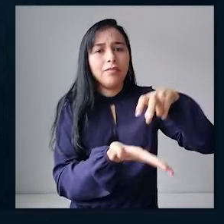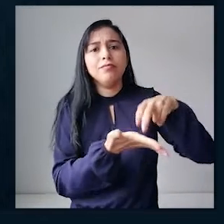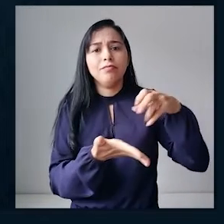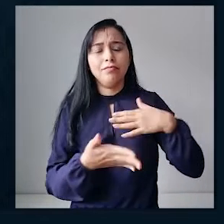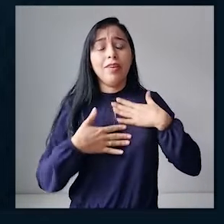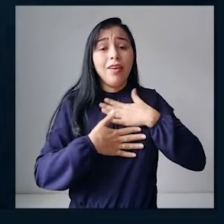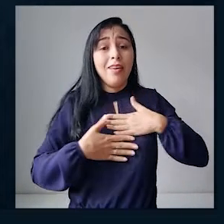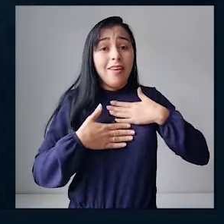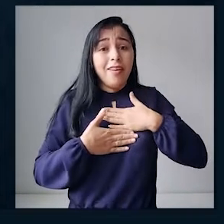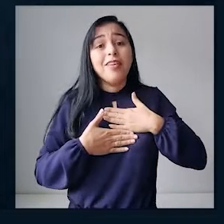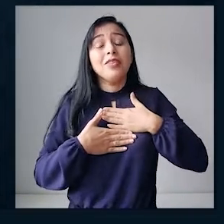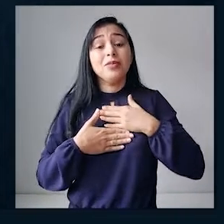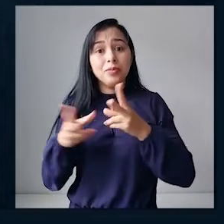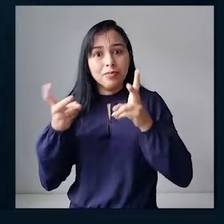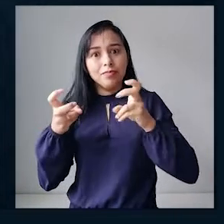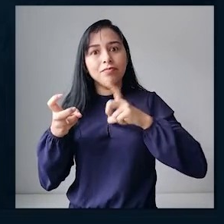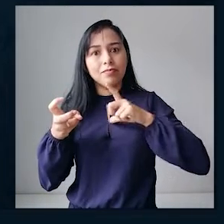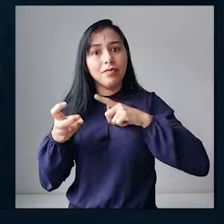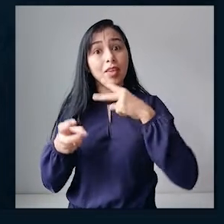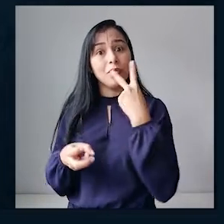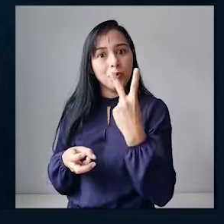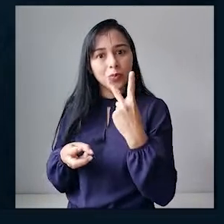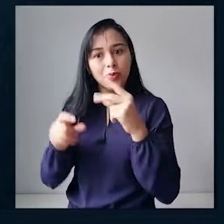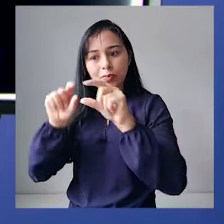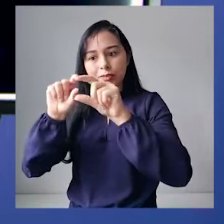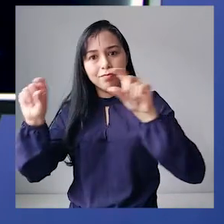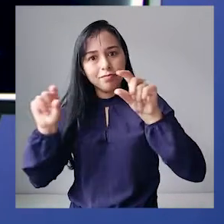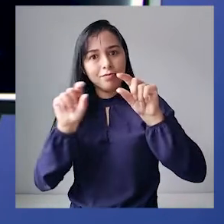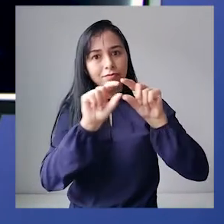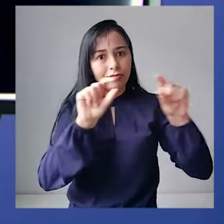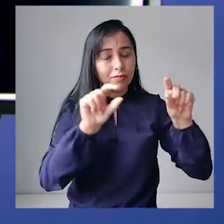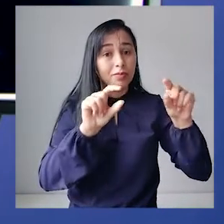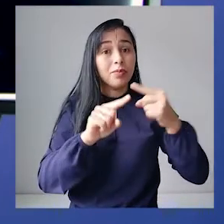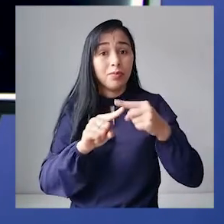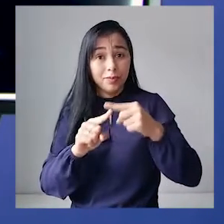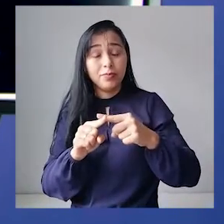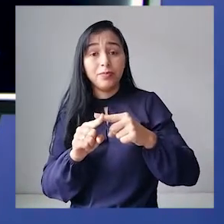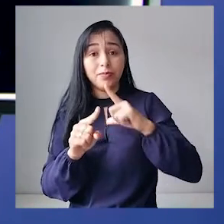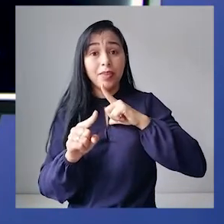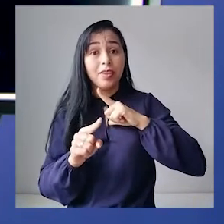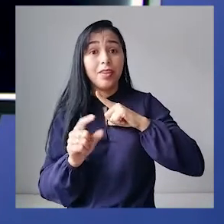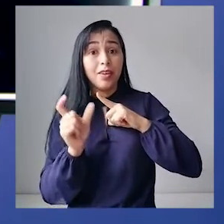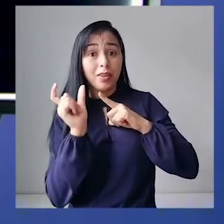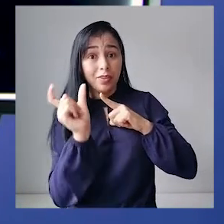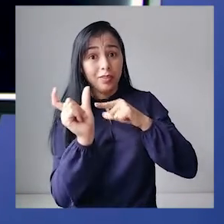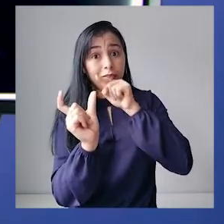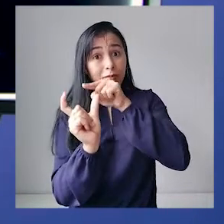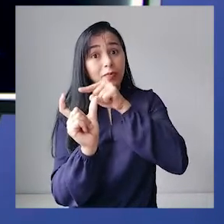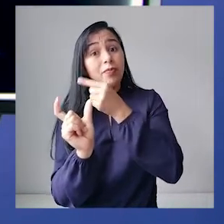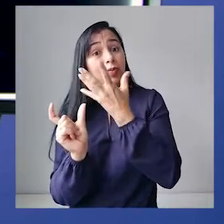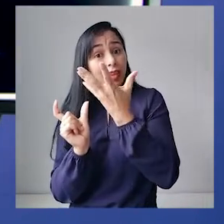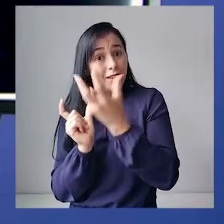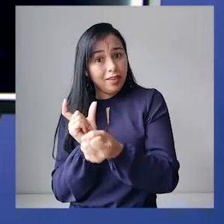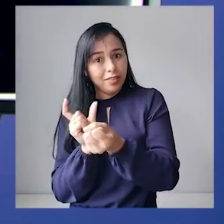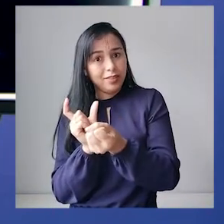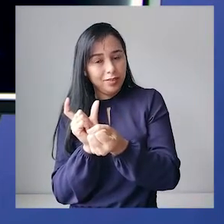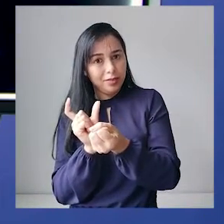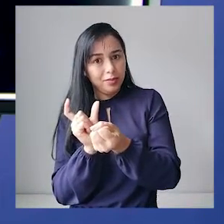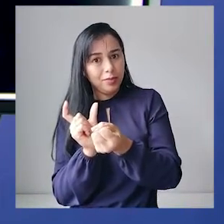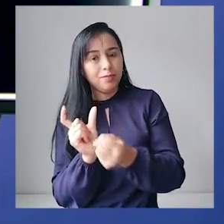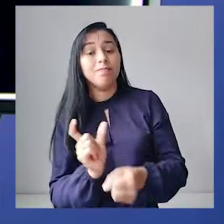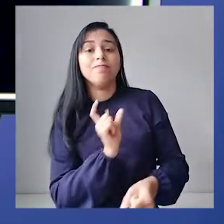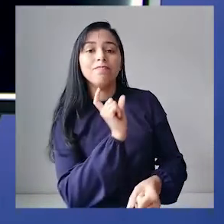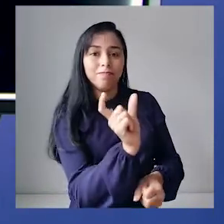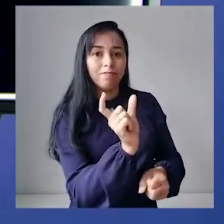Percebam que aqui há a presença de duas orações, porque nós temos dois verbos, o verbo recebeu e o